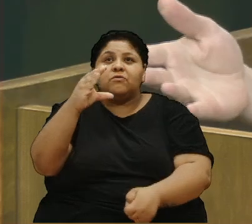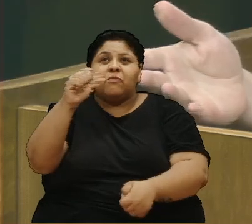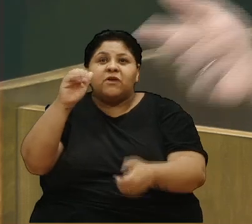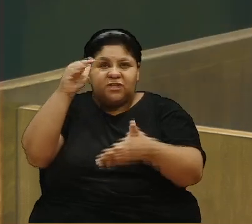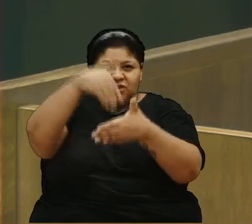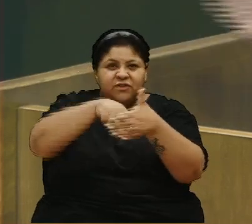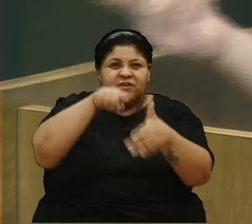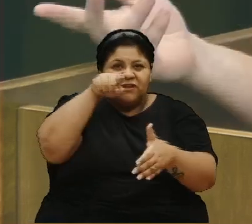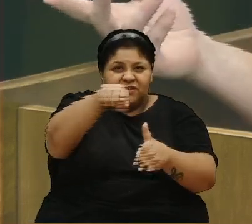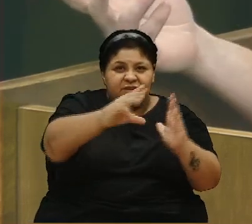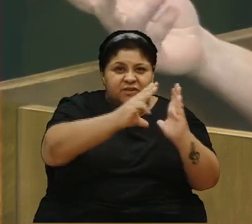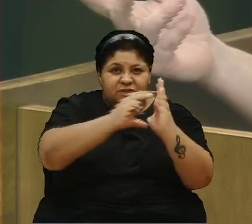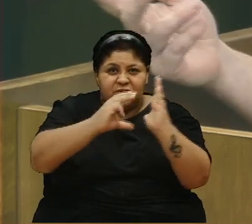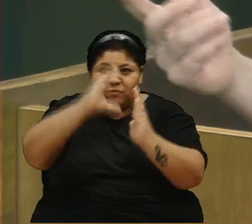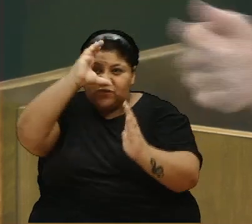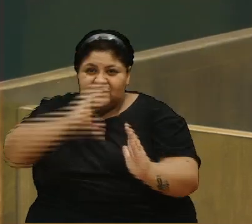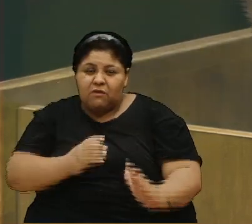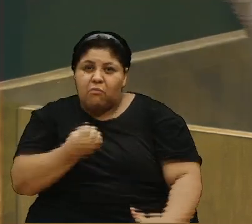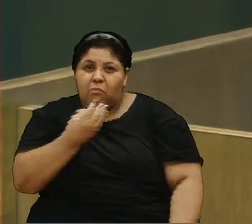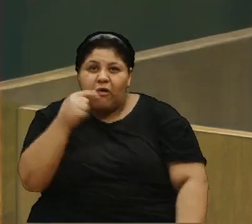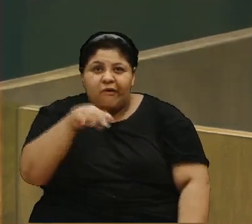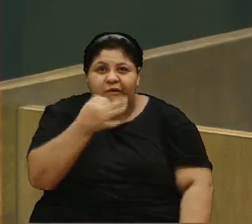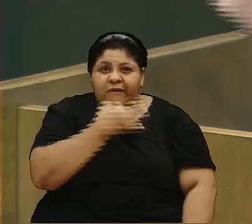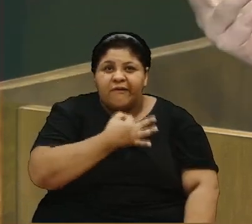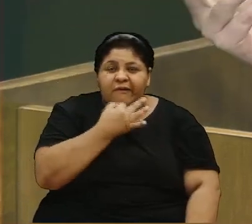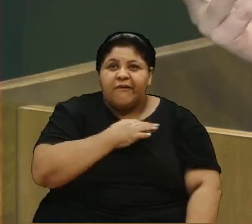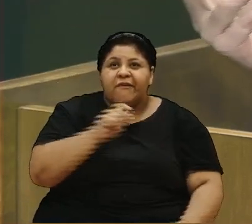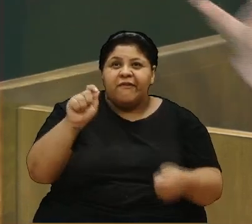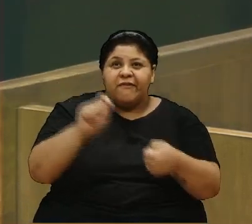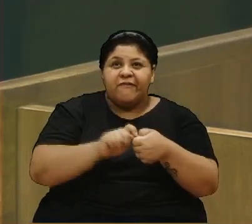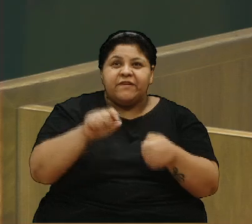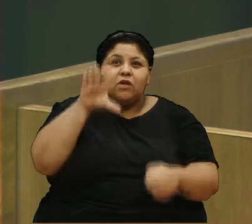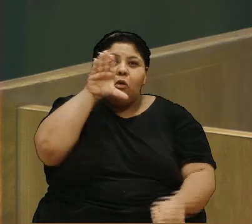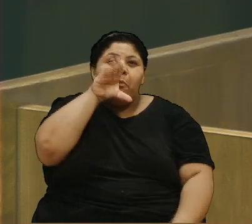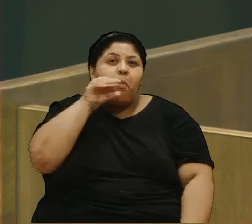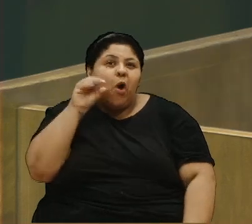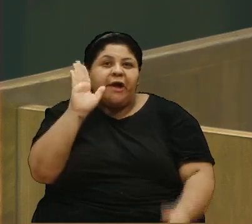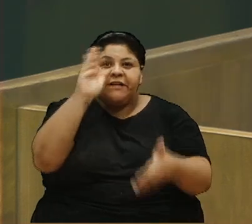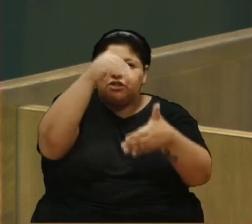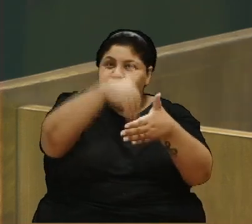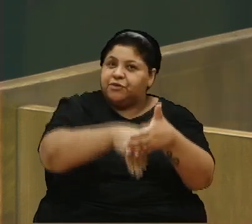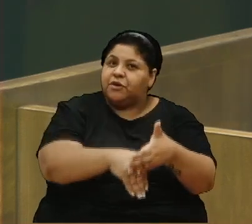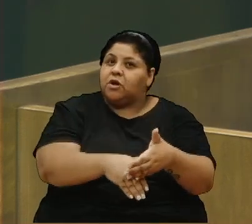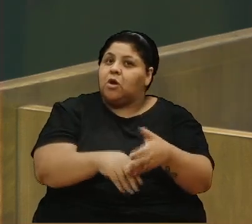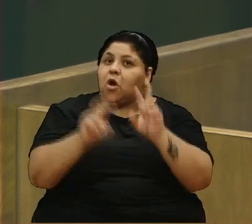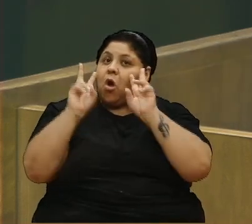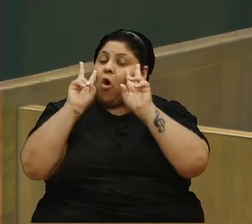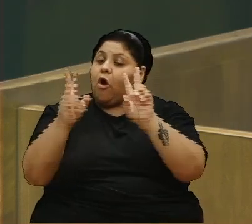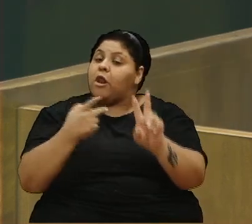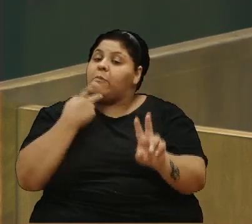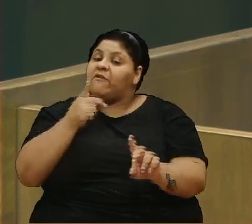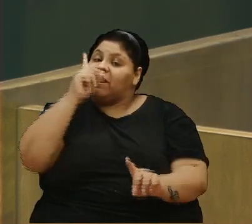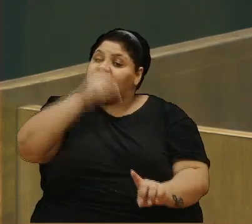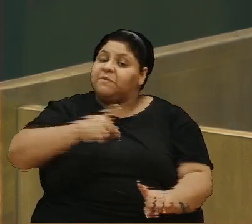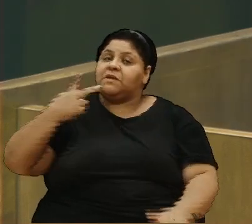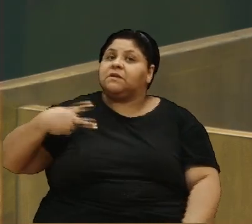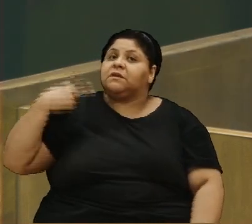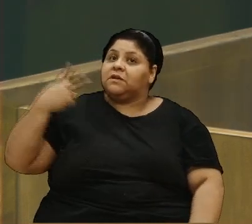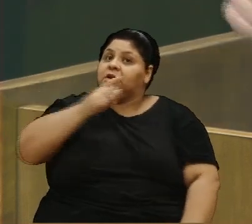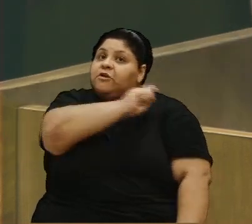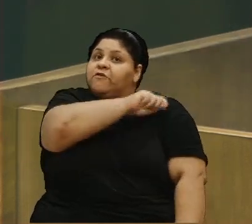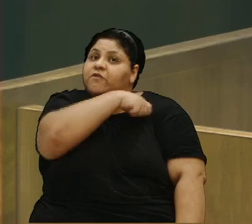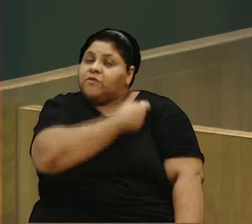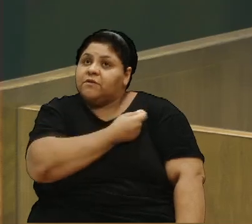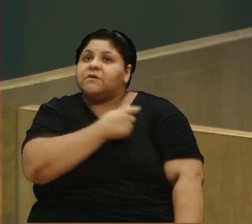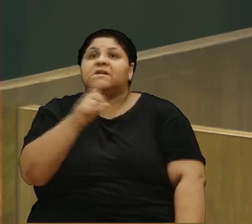exemplo para o cidadão de bem de Caxias? Fazendo boca de urna, esqueceu? Olha, para vir falar de mandato de vereador, fiscalizar